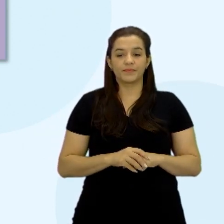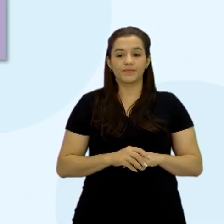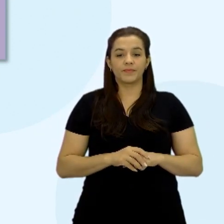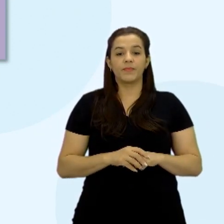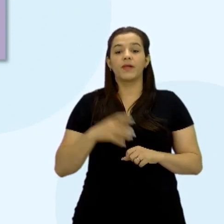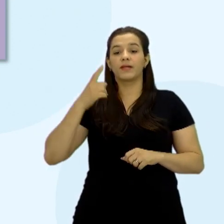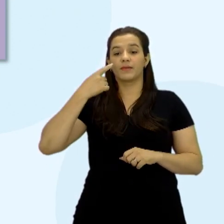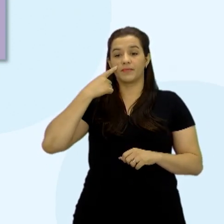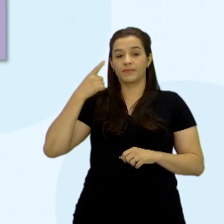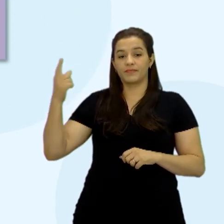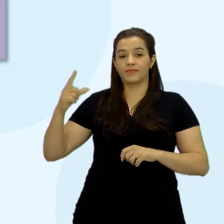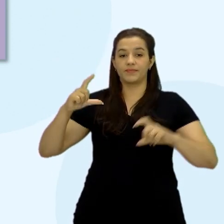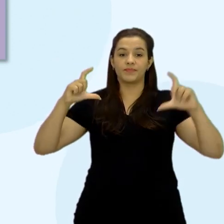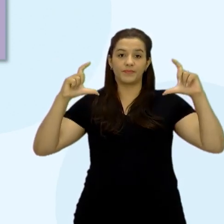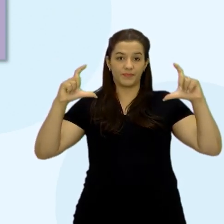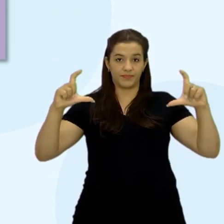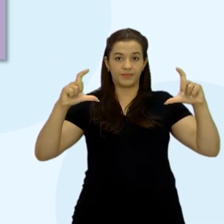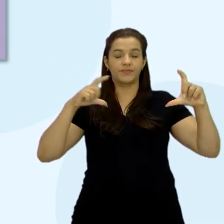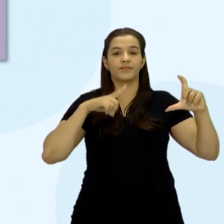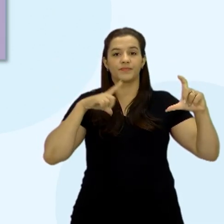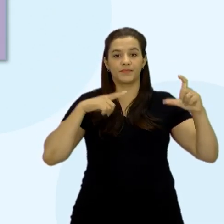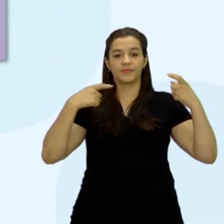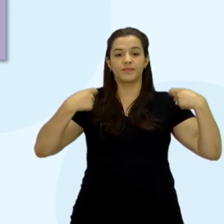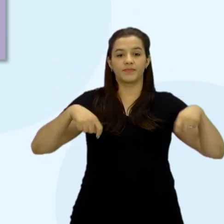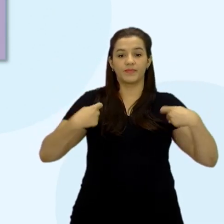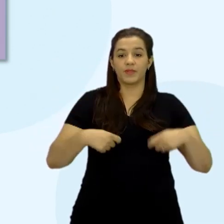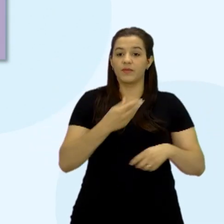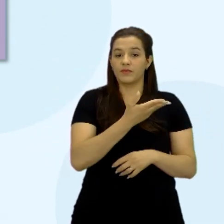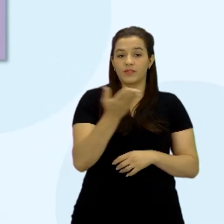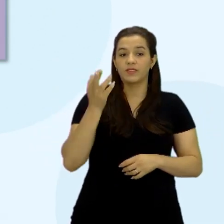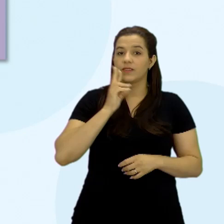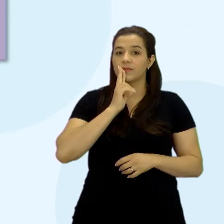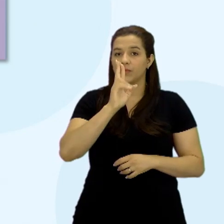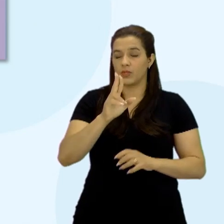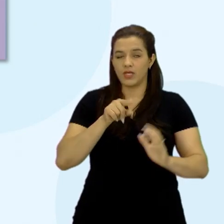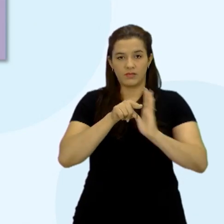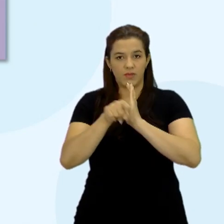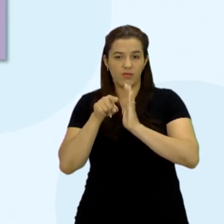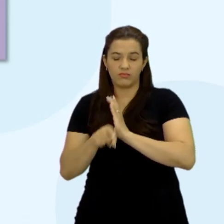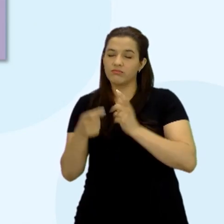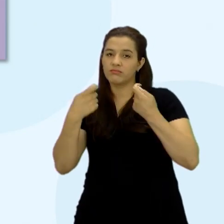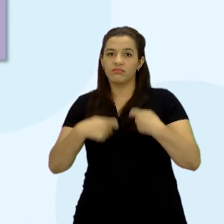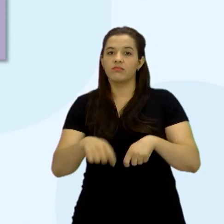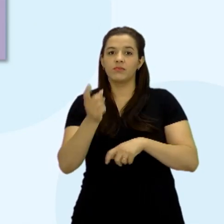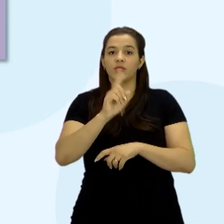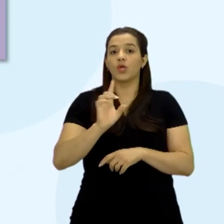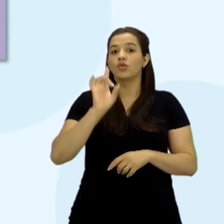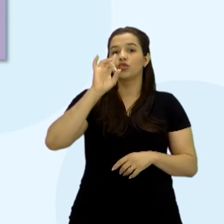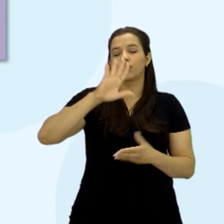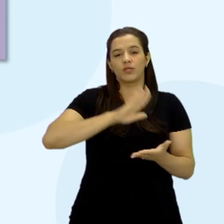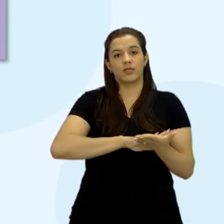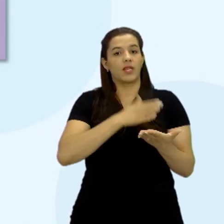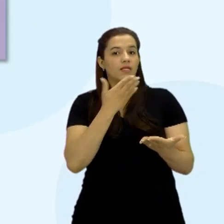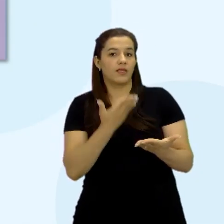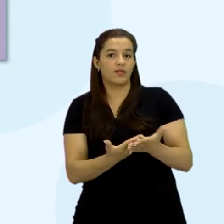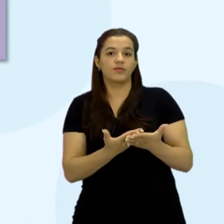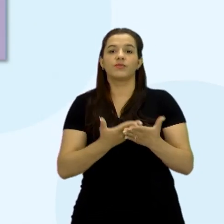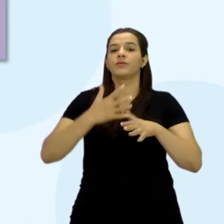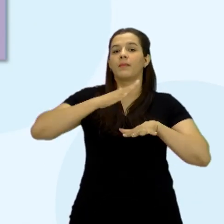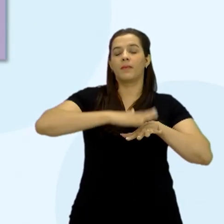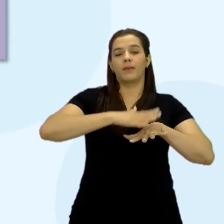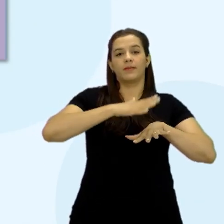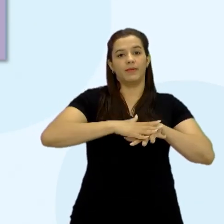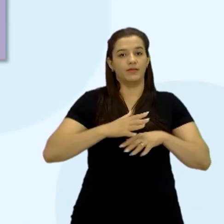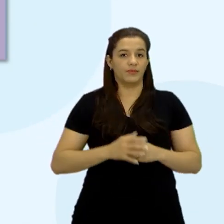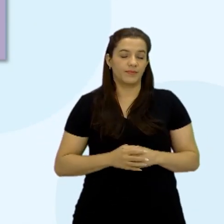entre parênteses, ó. Você não precisa necessariamente responder às perguntas, mas apenas traduzi-las para a linguagem matemática.